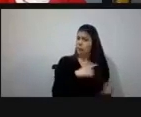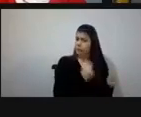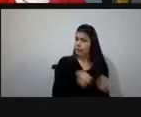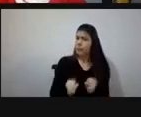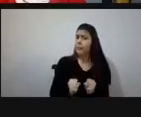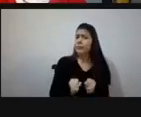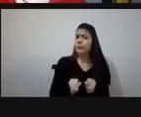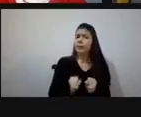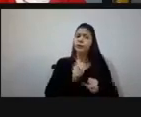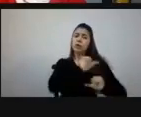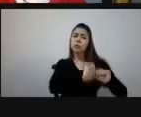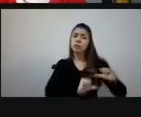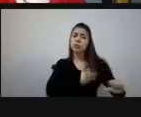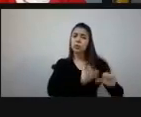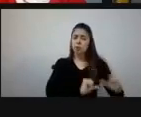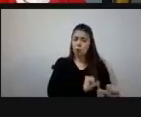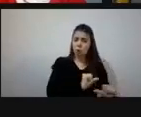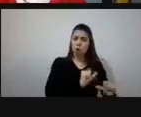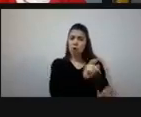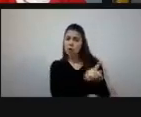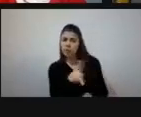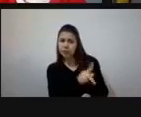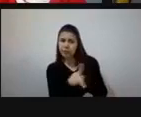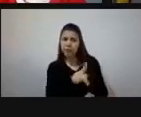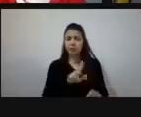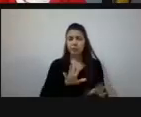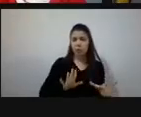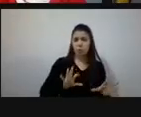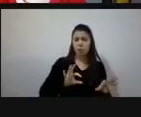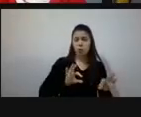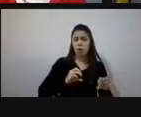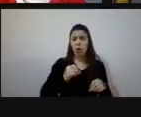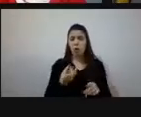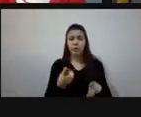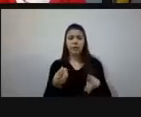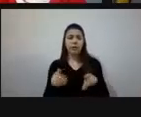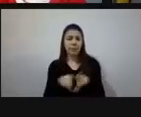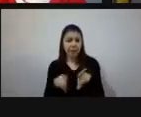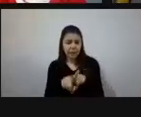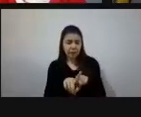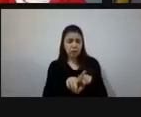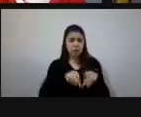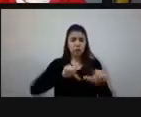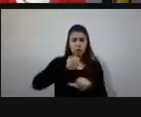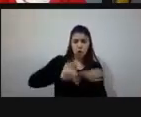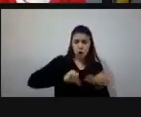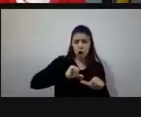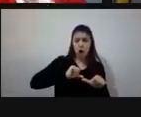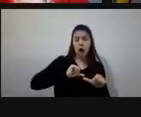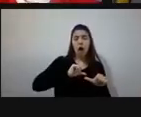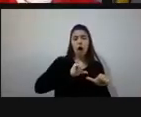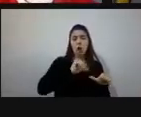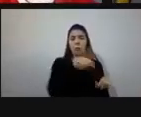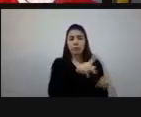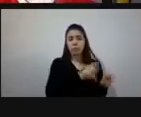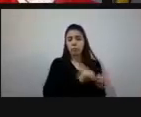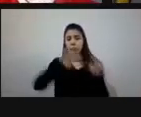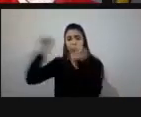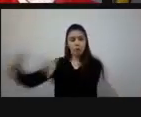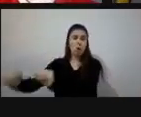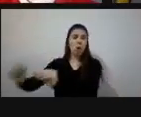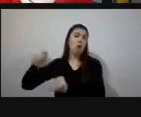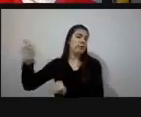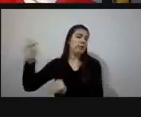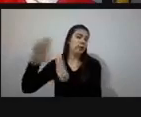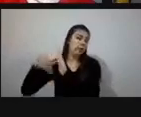ali internas, negocia lá com o secretário de educação, pede até as mudanças de escola, quando é com um grupo maior, por exemplo, de alunos, né?